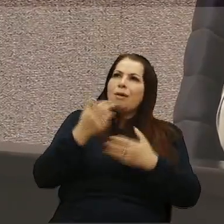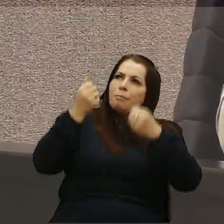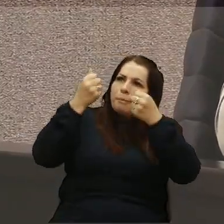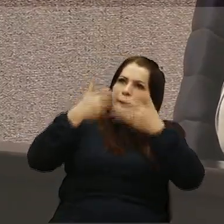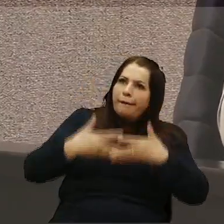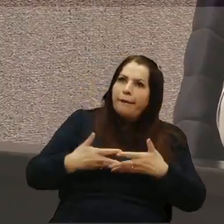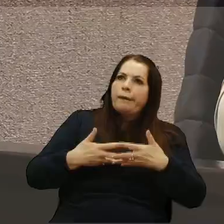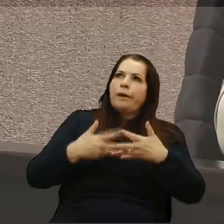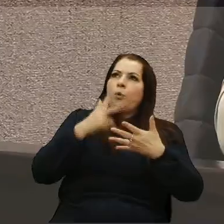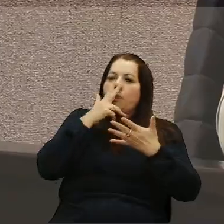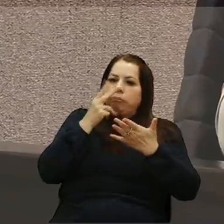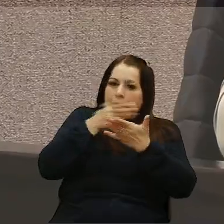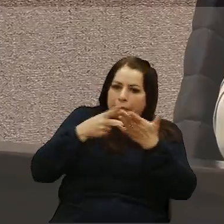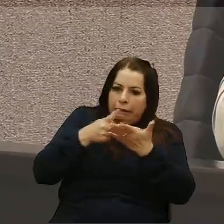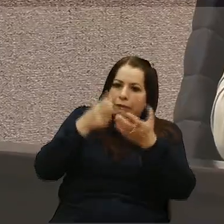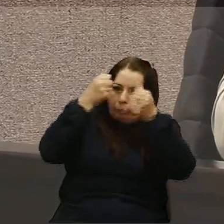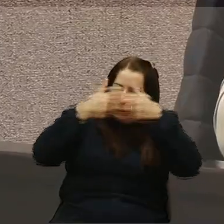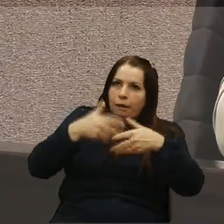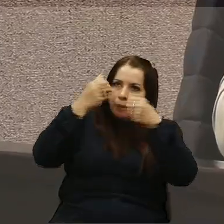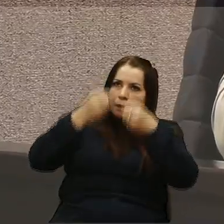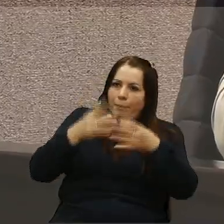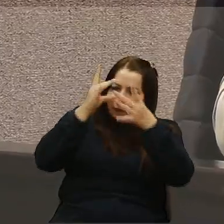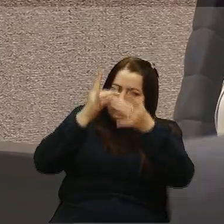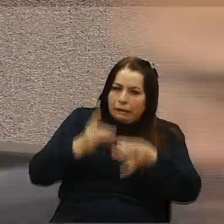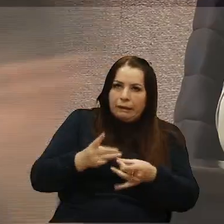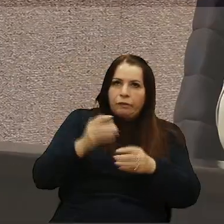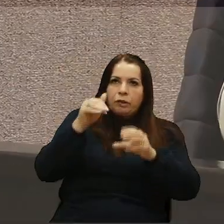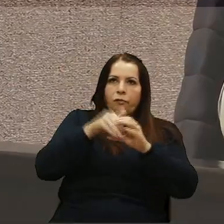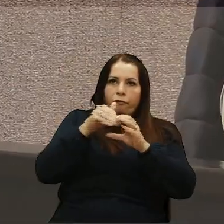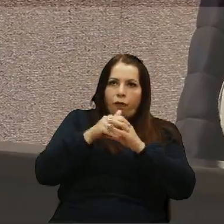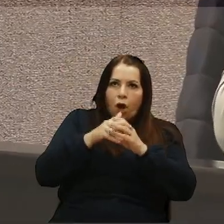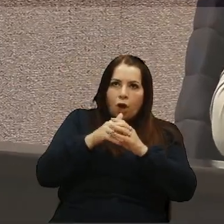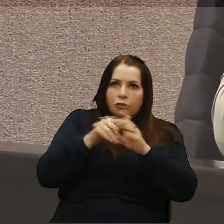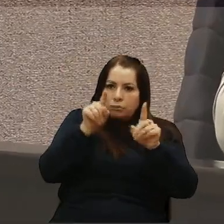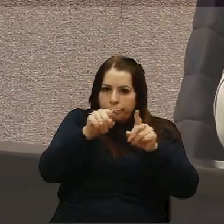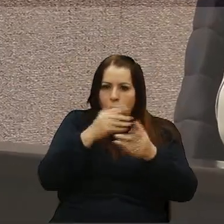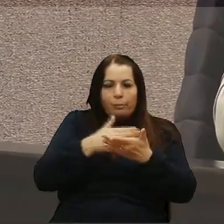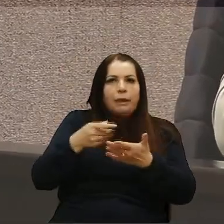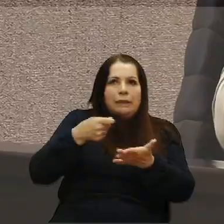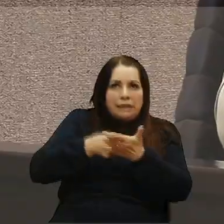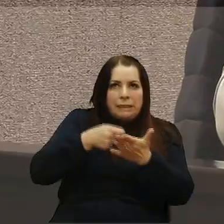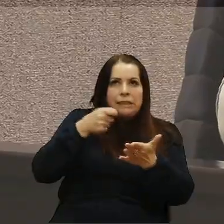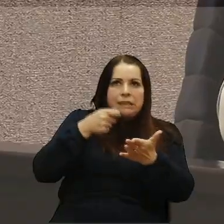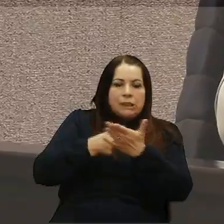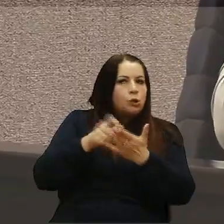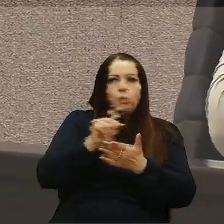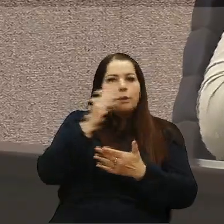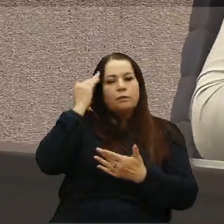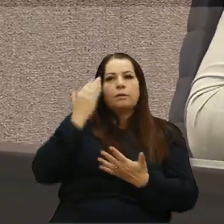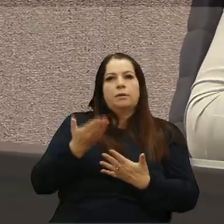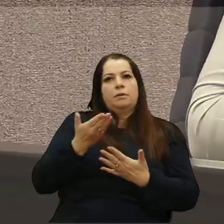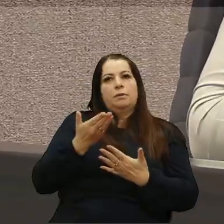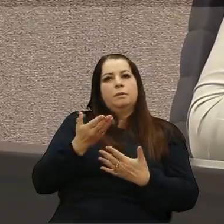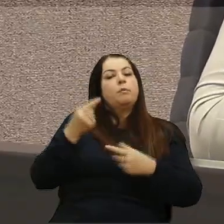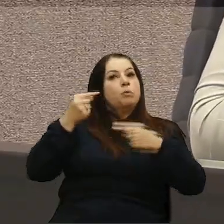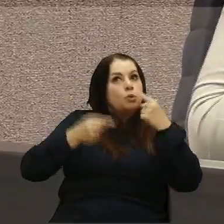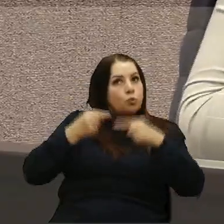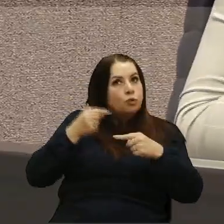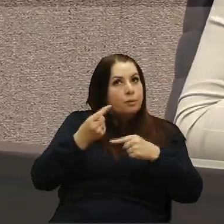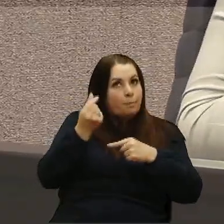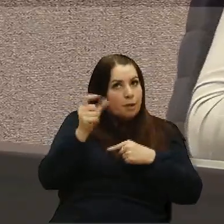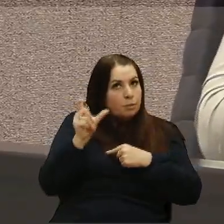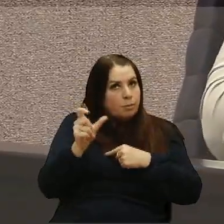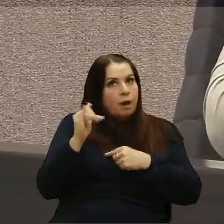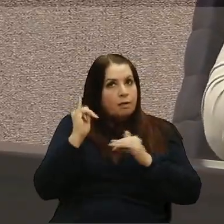explicar, desenhar, explicar o desenho, fazer um voto de congratulações do desenho, e tem gente que insiste em não querer entender. Vamos discutir preço de